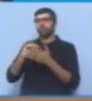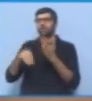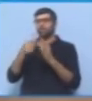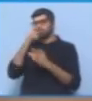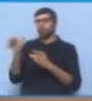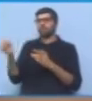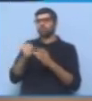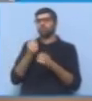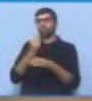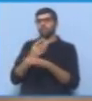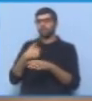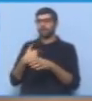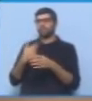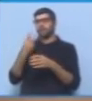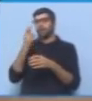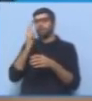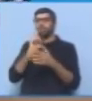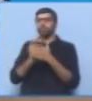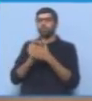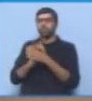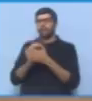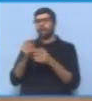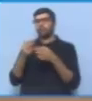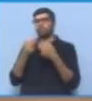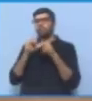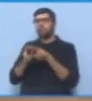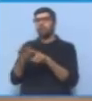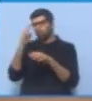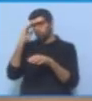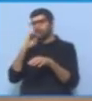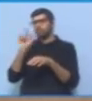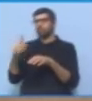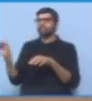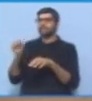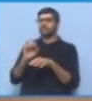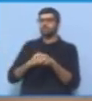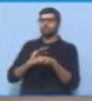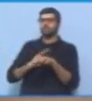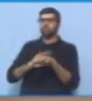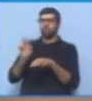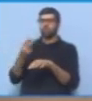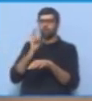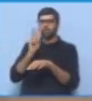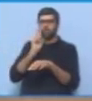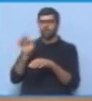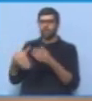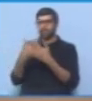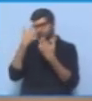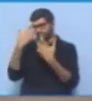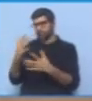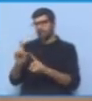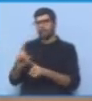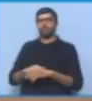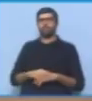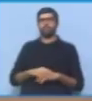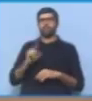pessoa para se envolver com a sua esposa ou que estivessem no quarto e depois arranjavam 2 testemunhas para os surpreender nessa altura.